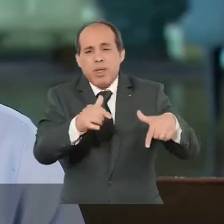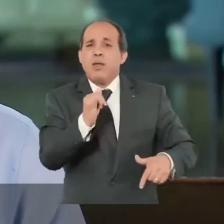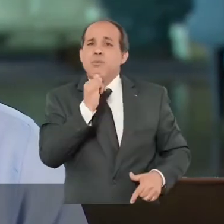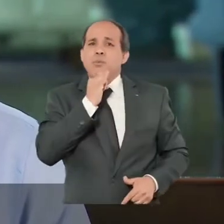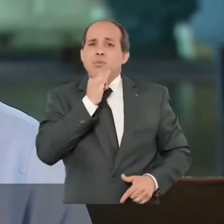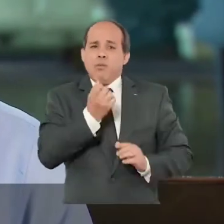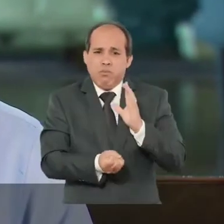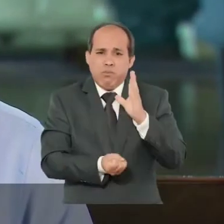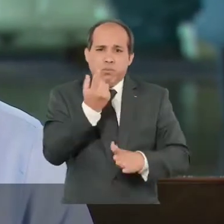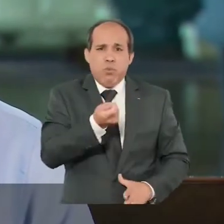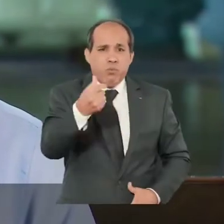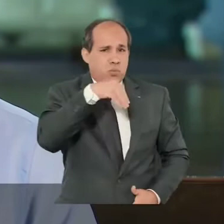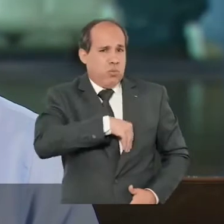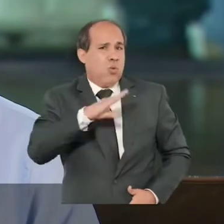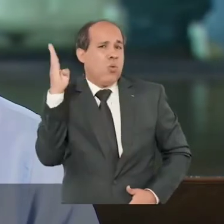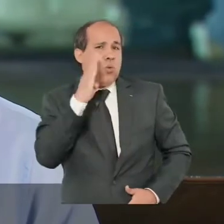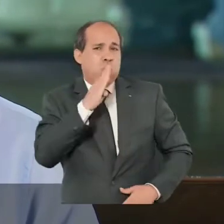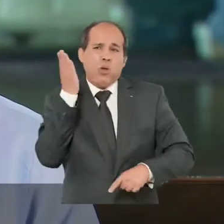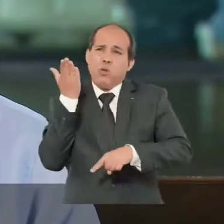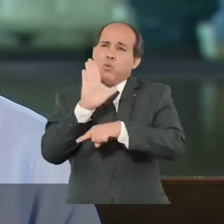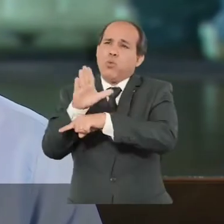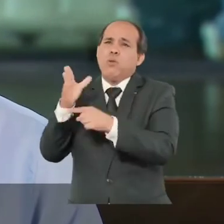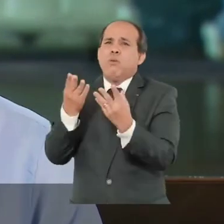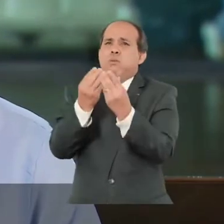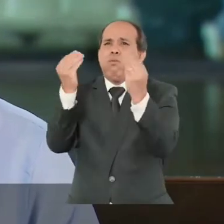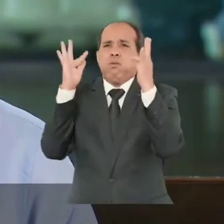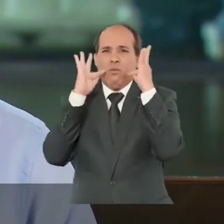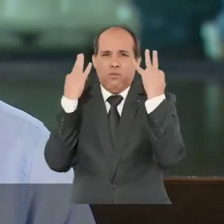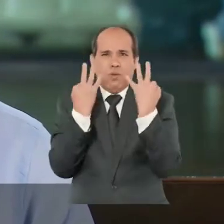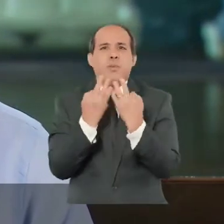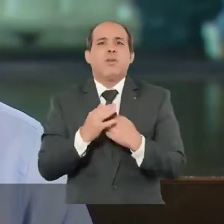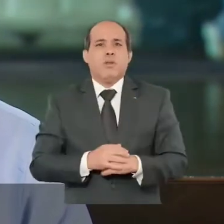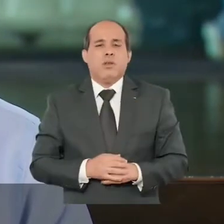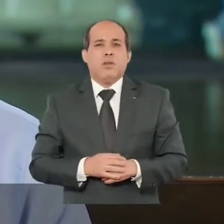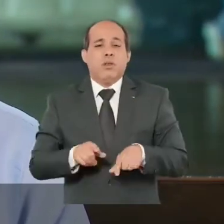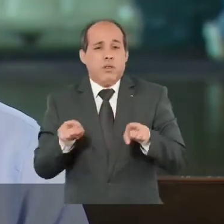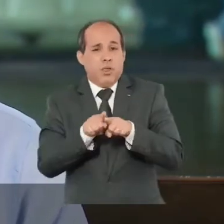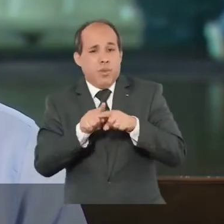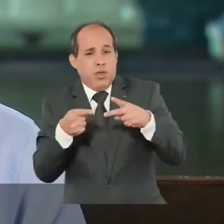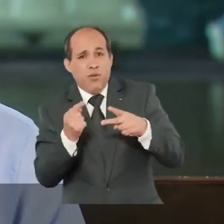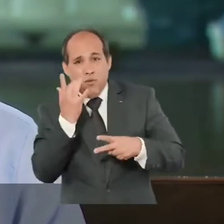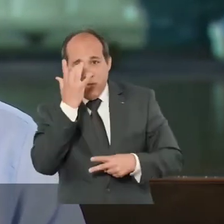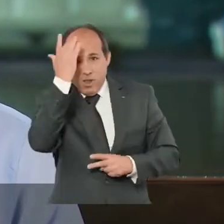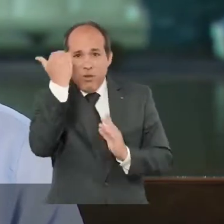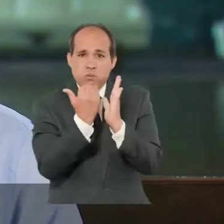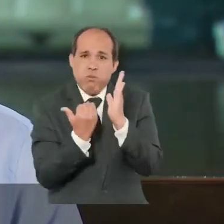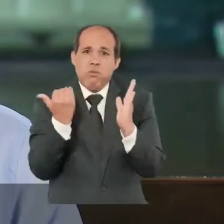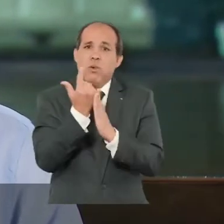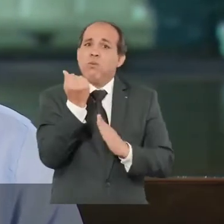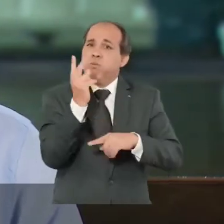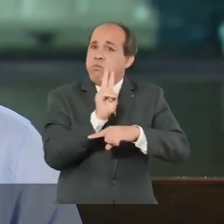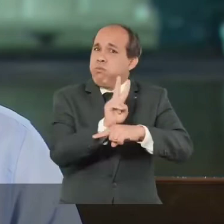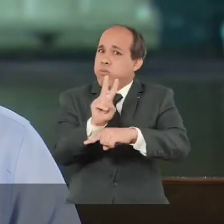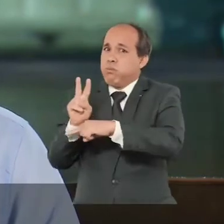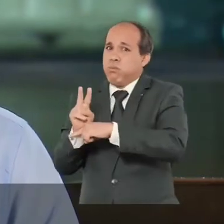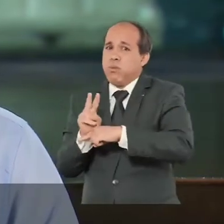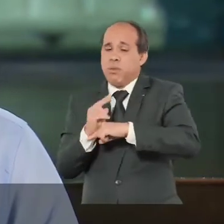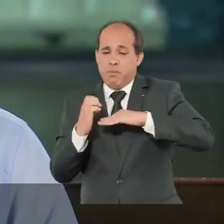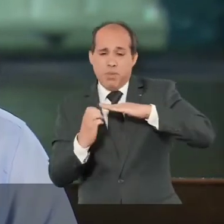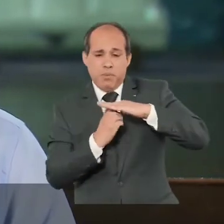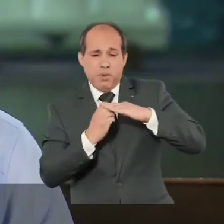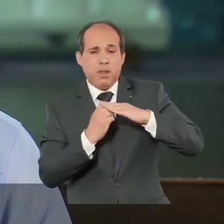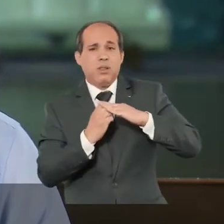instituímos o auxílio emergencial que ajudou milhões de famílias facilitamos e ampliamos o